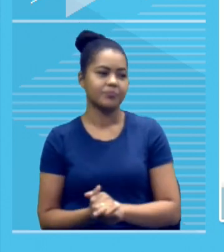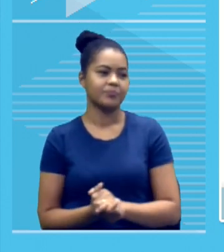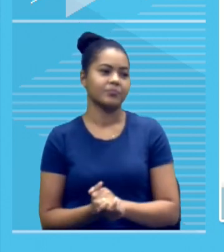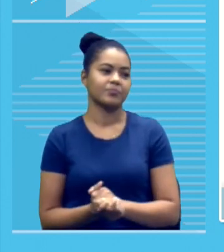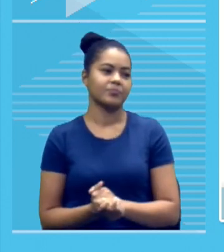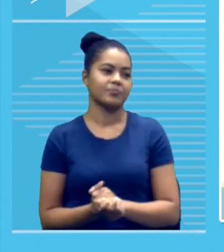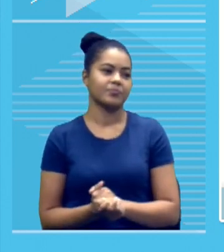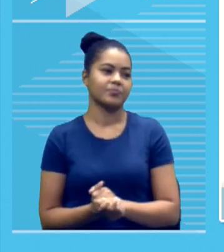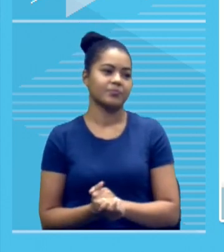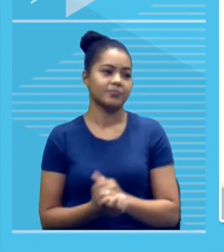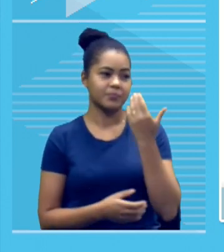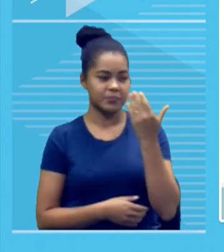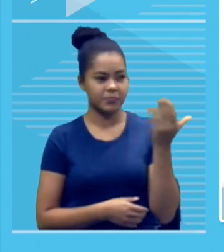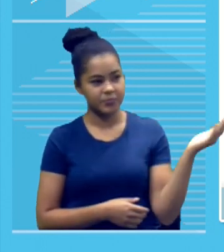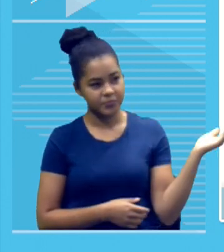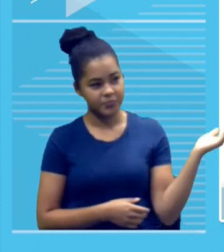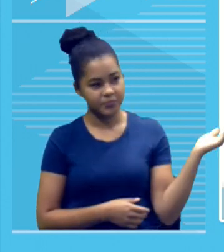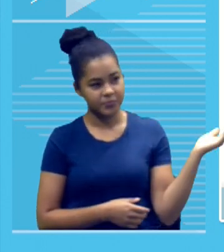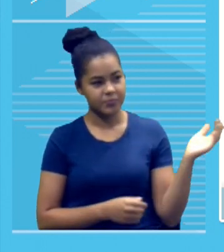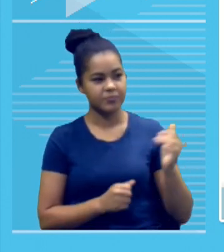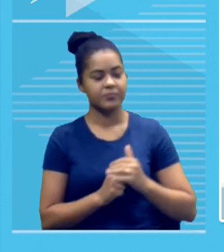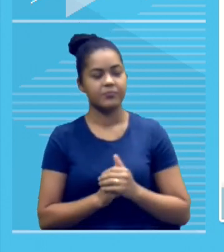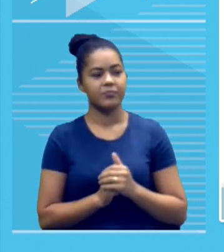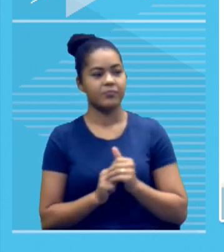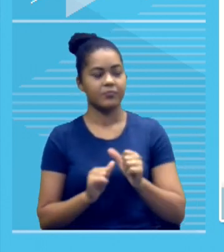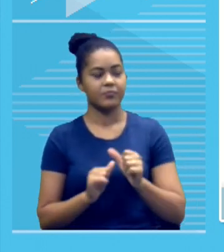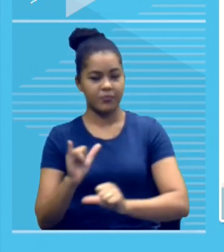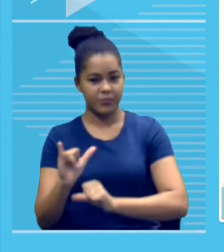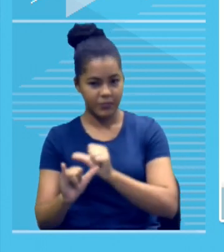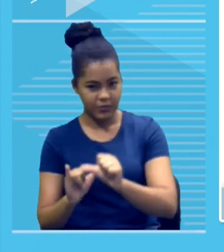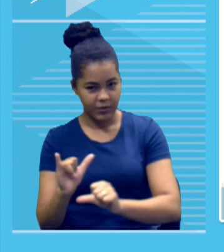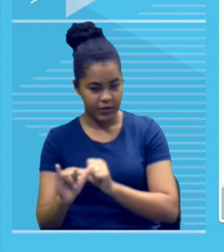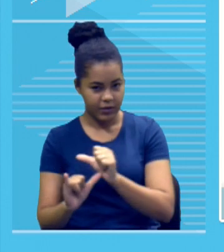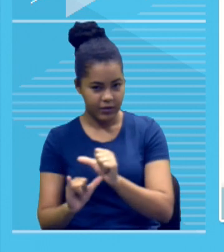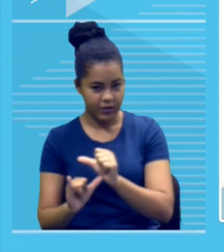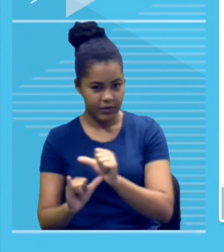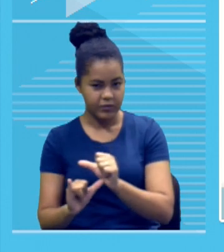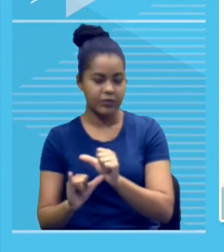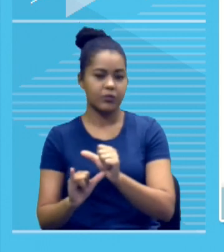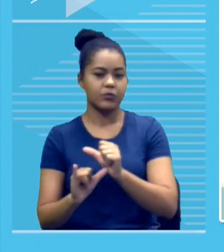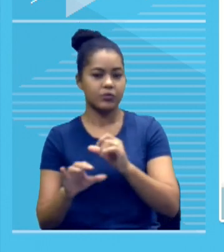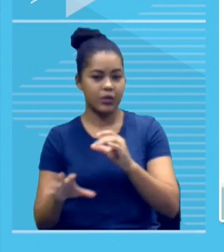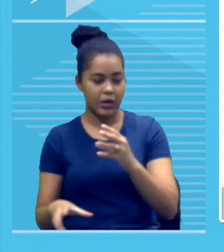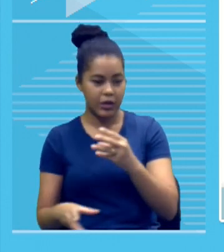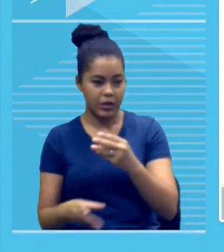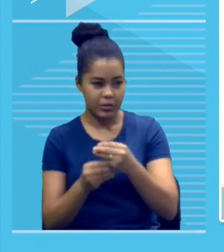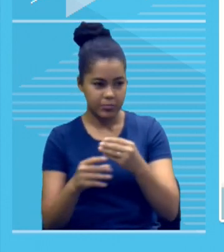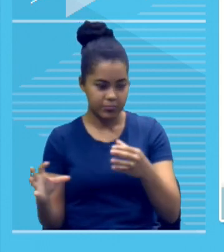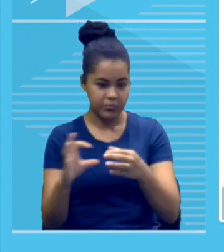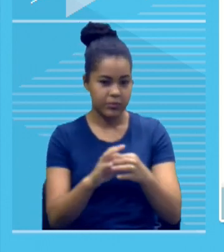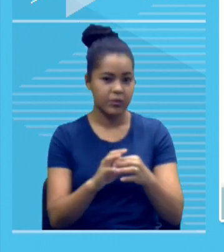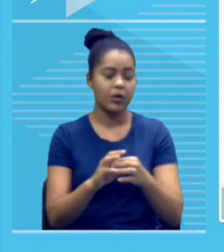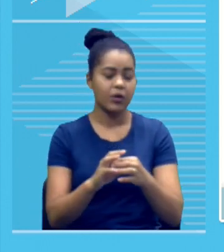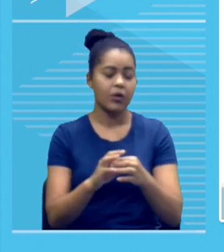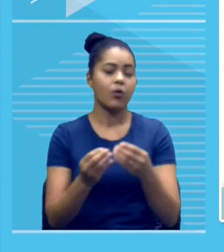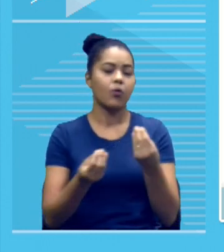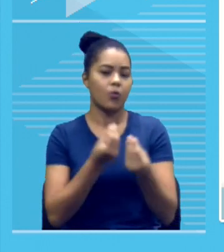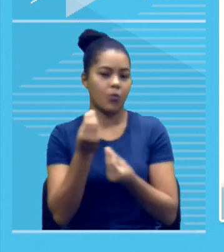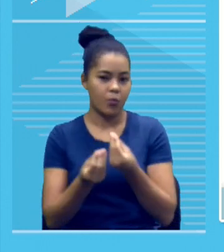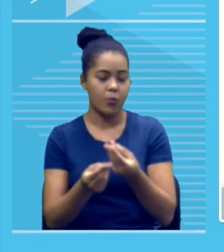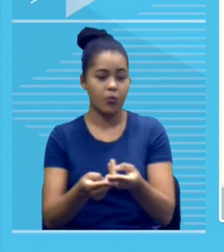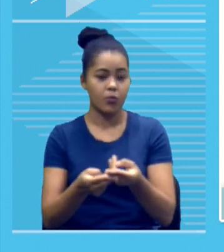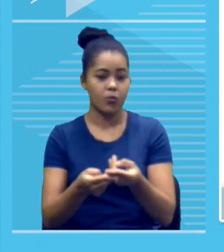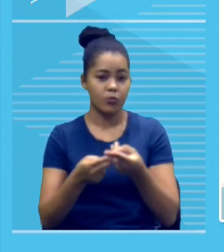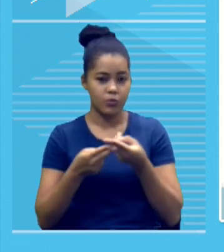agora. A reação de adição em compostos orgânicos. Agora nós vamos representar, pessoal, cada um tipo agora. Né? Vamos falar da